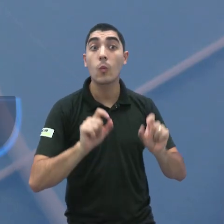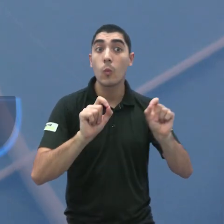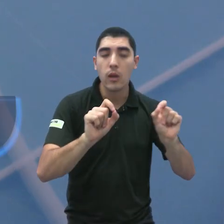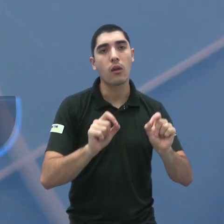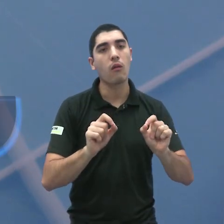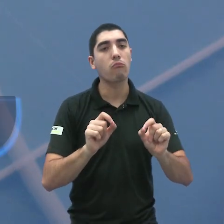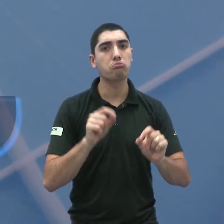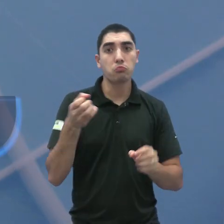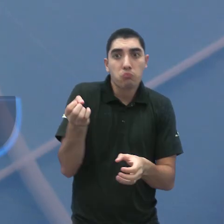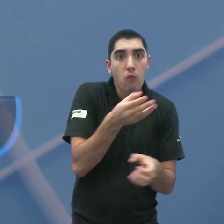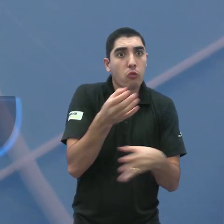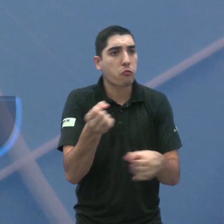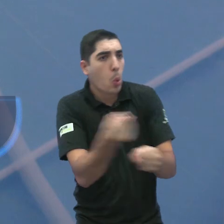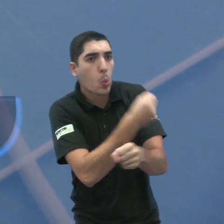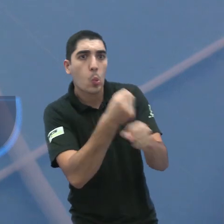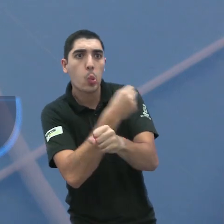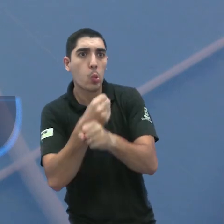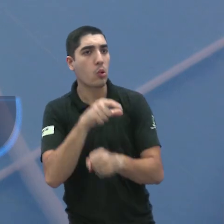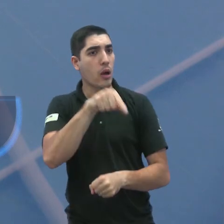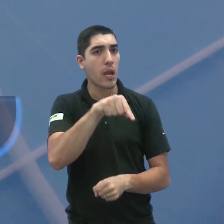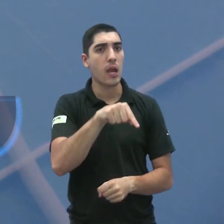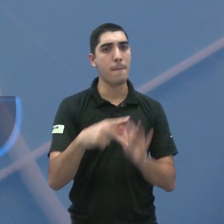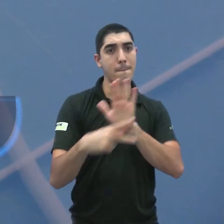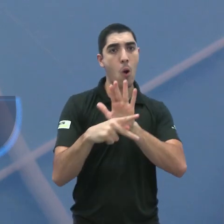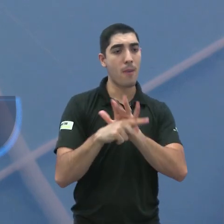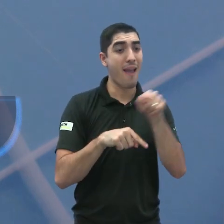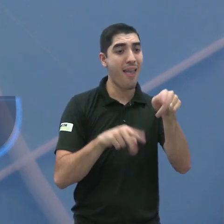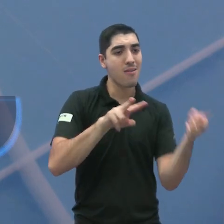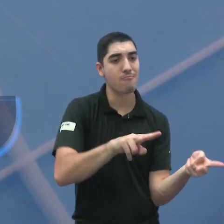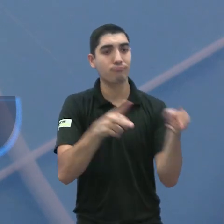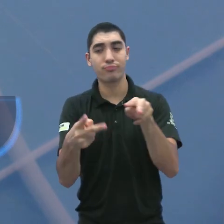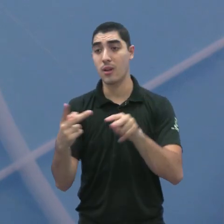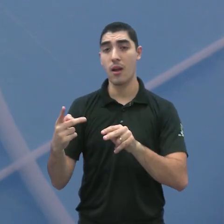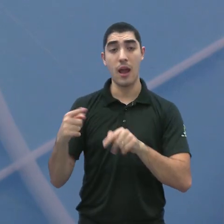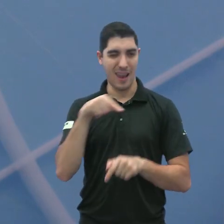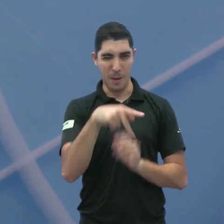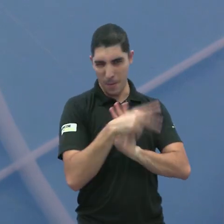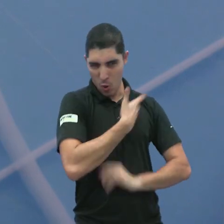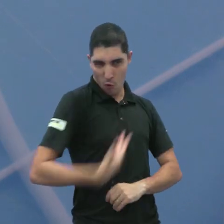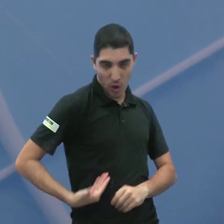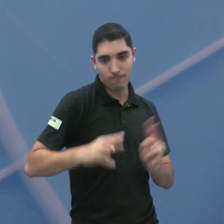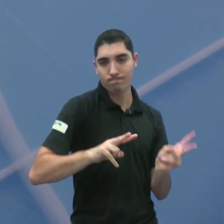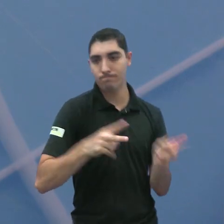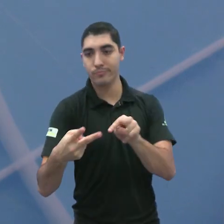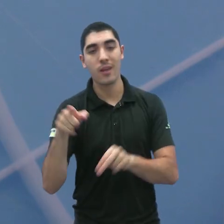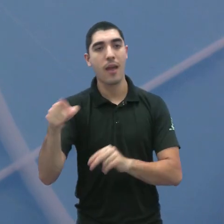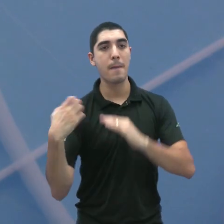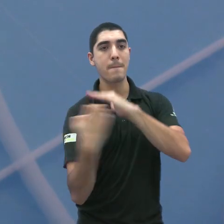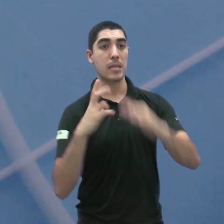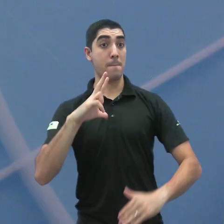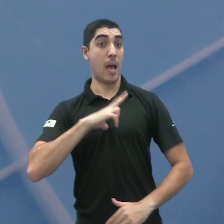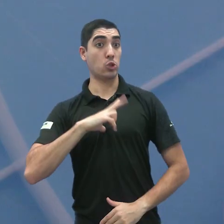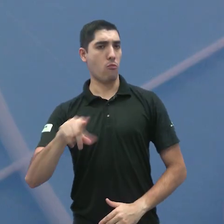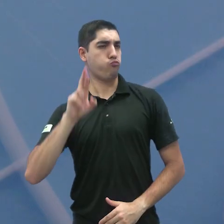sobre novas linhas sendo leiloadas para concessões público-privadas e eu acho que isso aí vai melhorar ainda mais